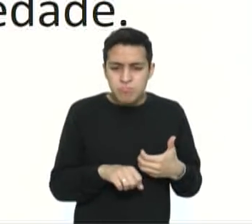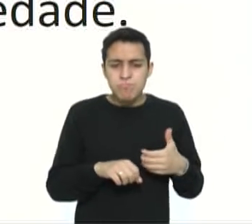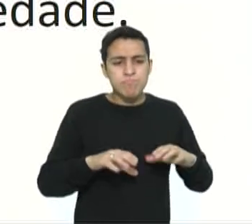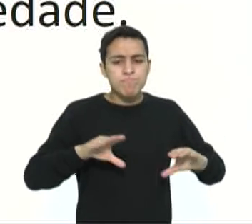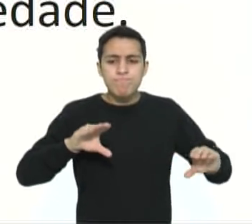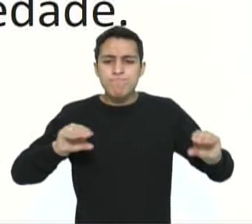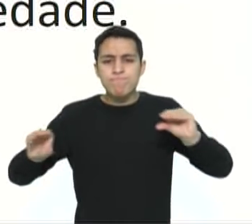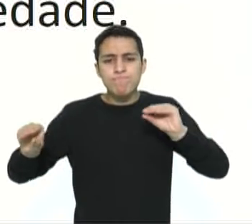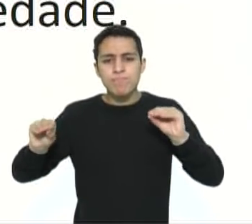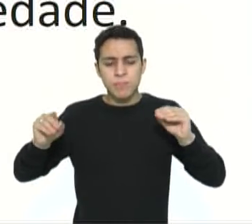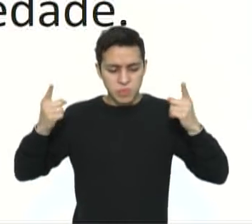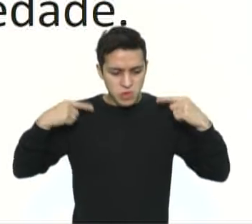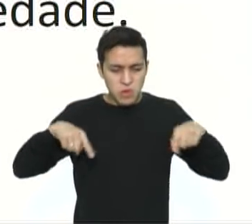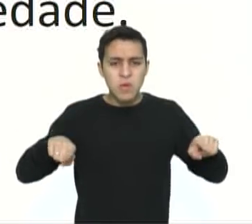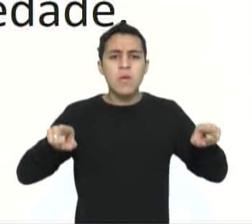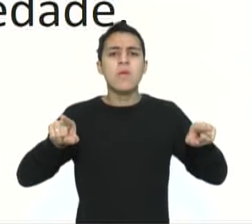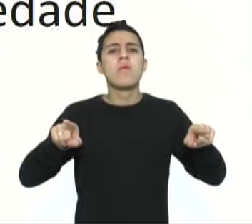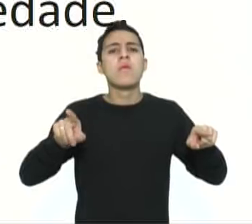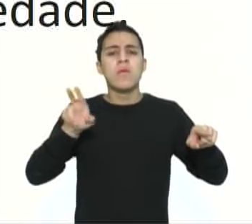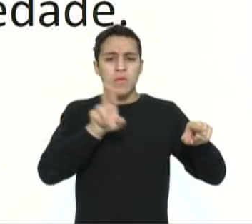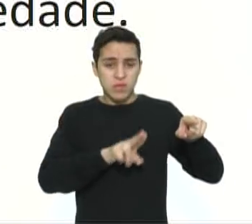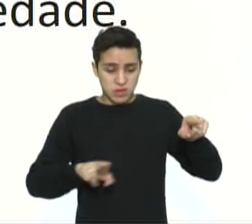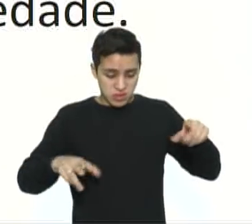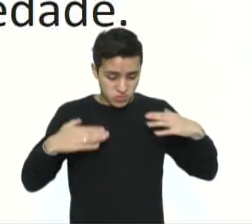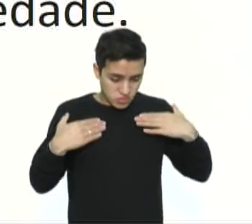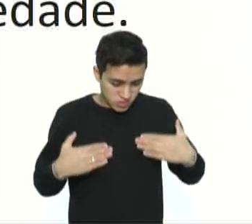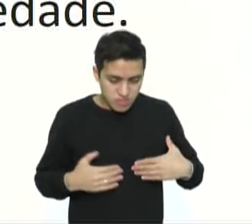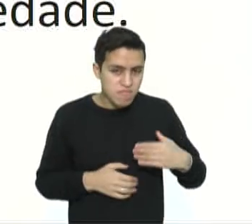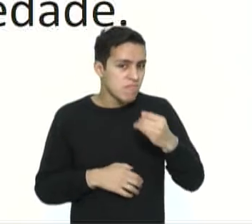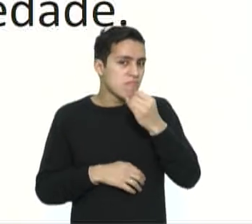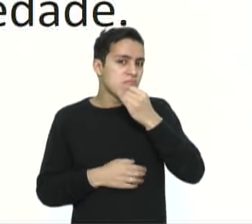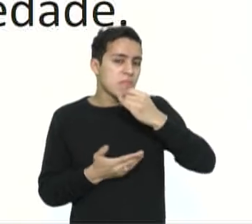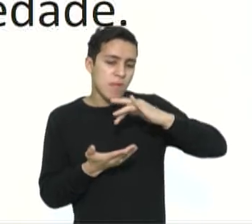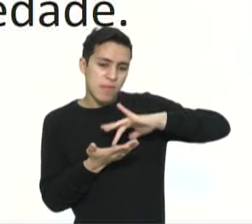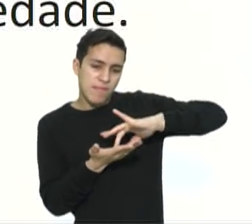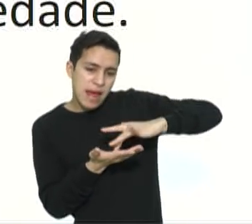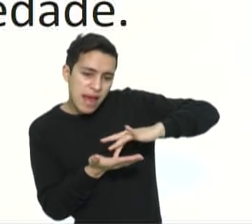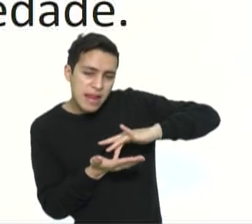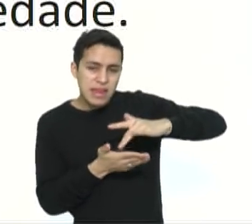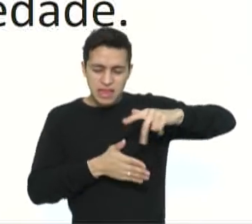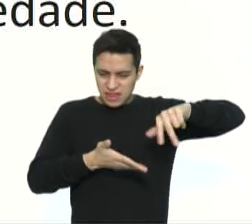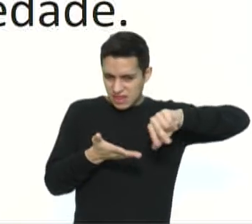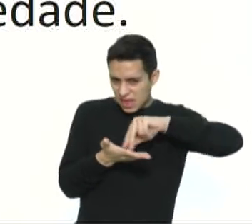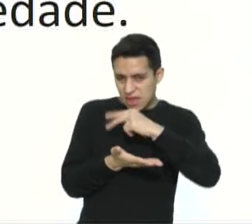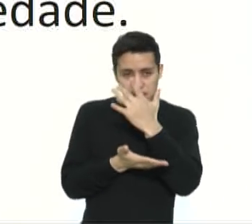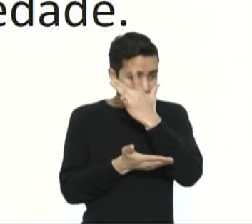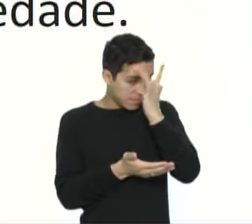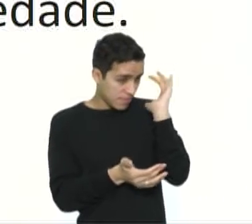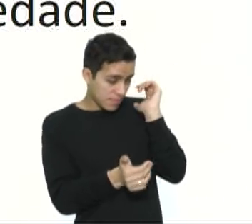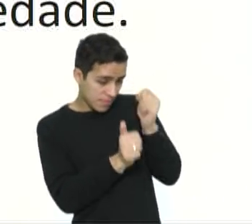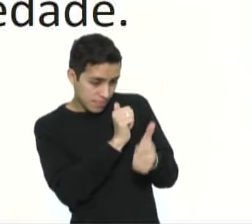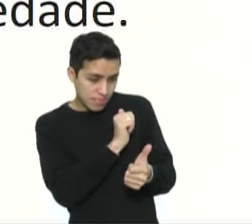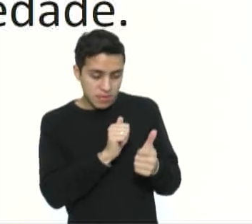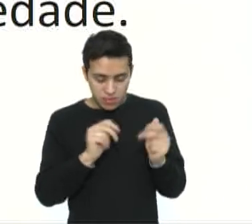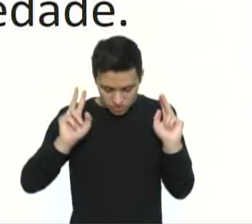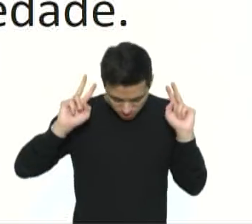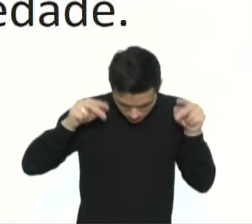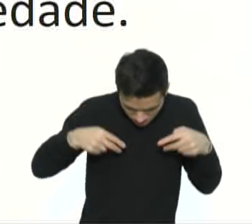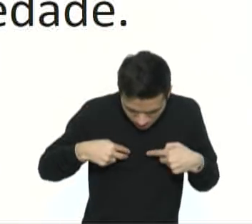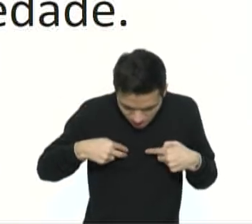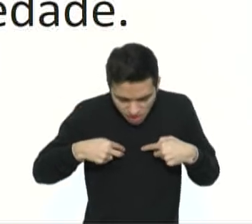potencial para usar o corpo, aí também muito forte o artista, por exemplo, bailarinos, atletas, com o fim de